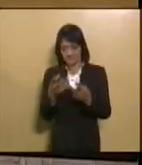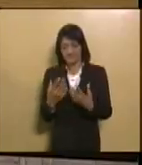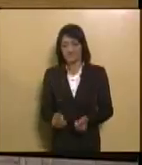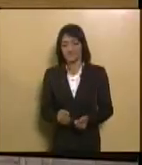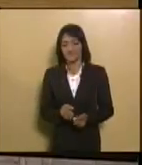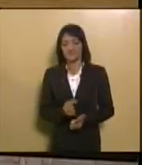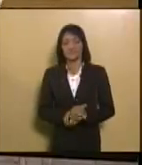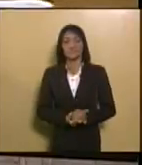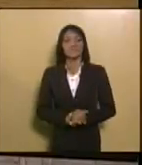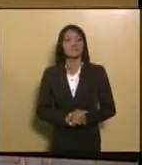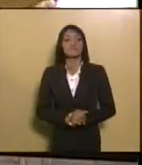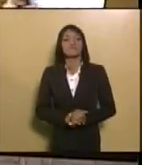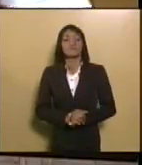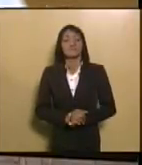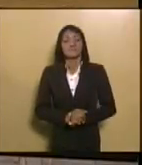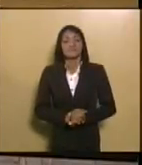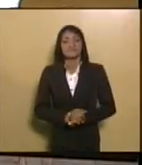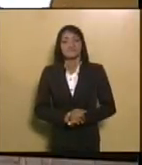aprovado.